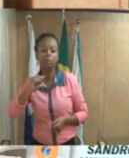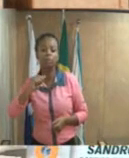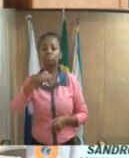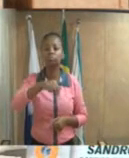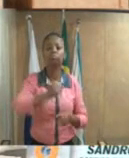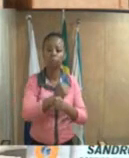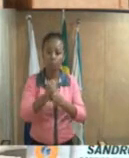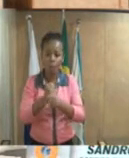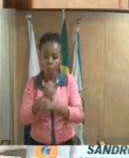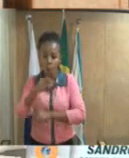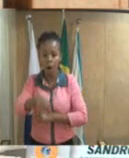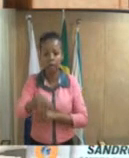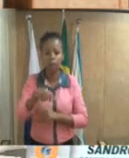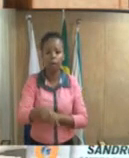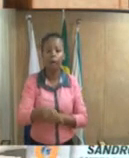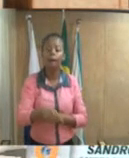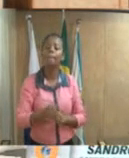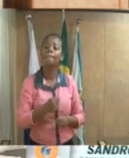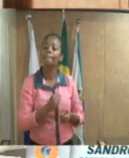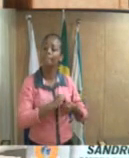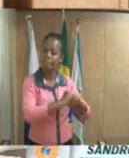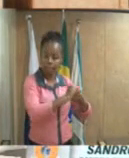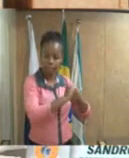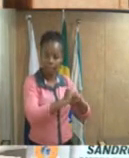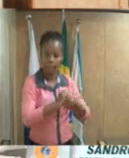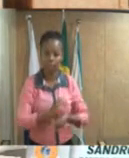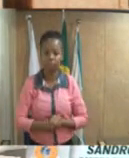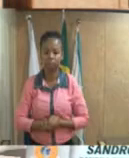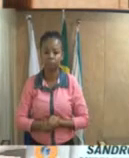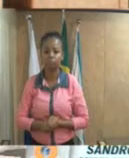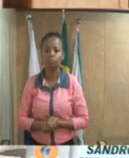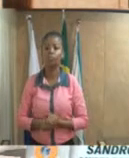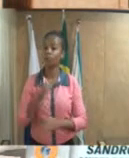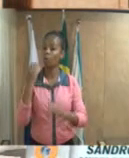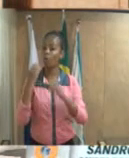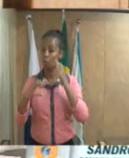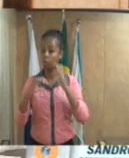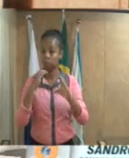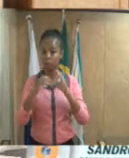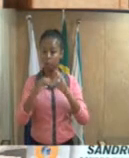em que este poder o parabeniza. Comunicados número